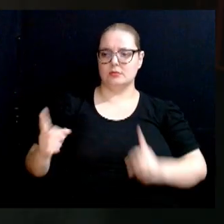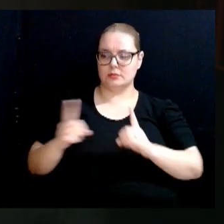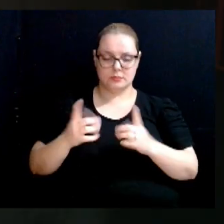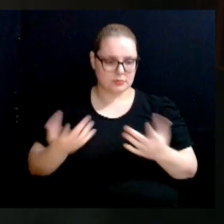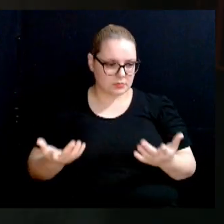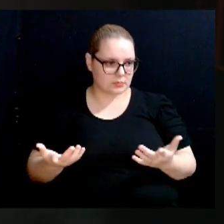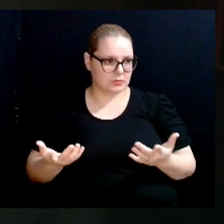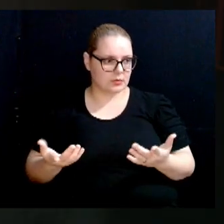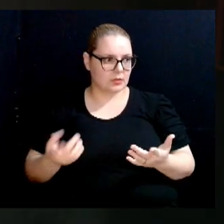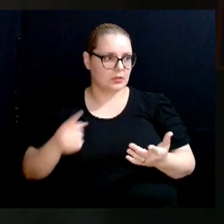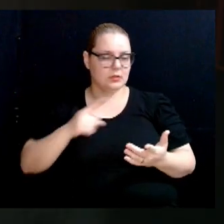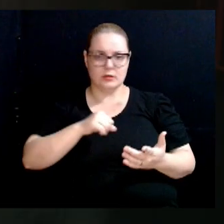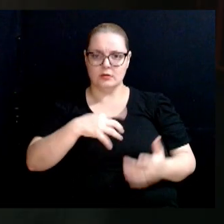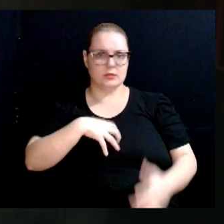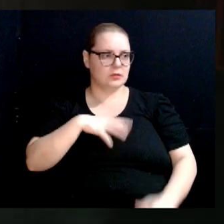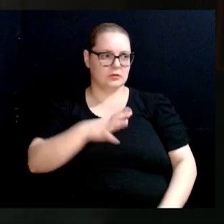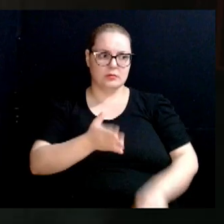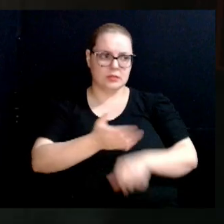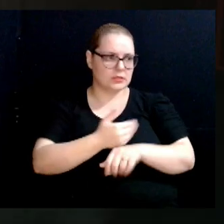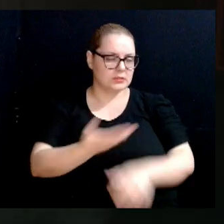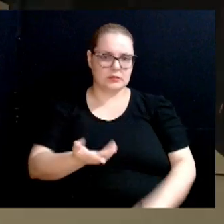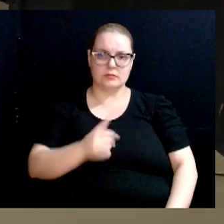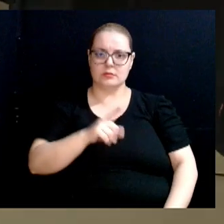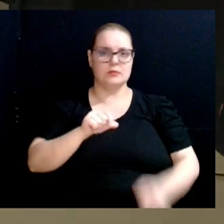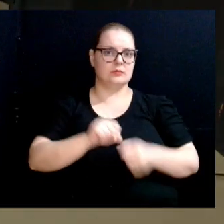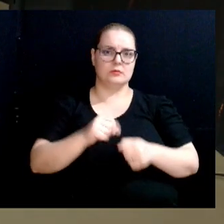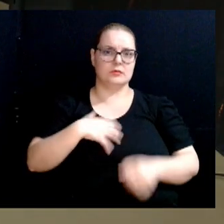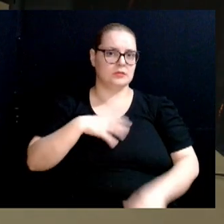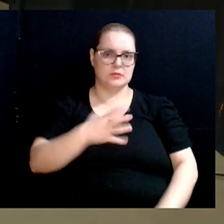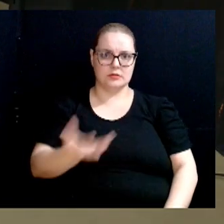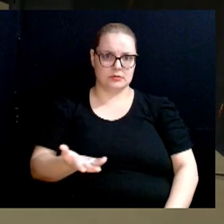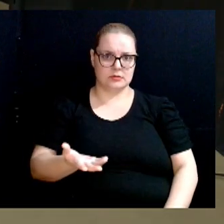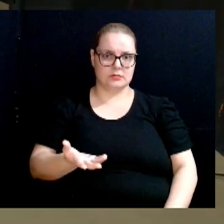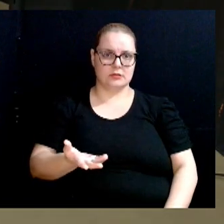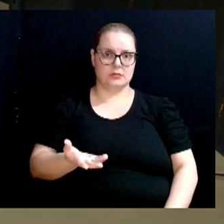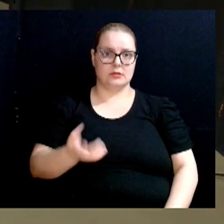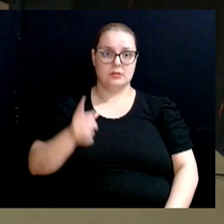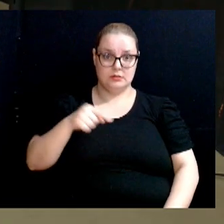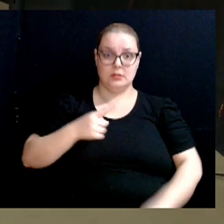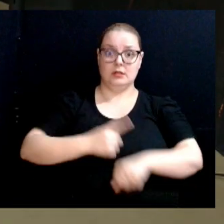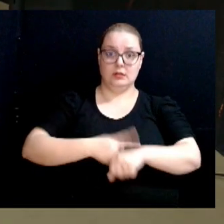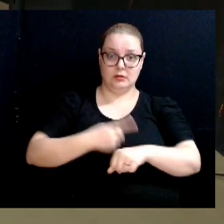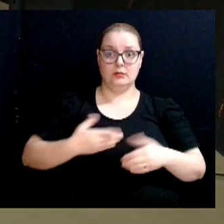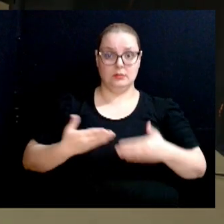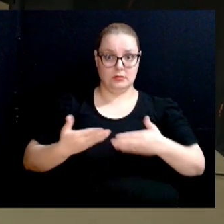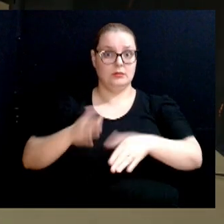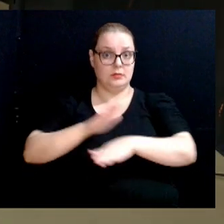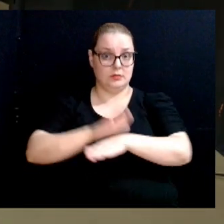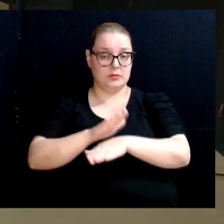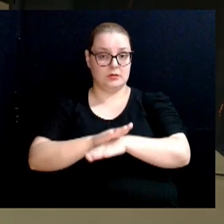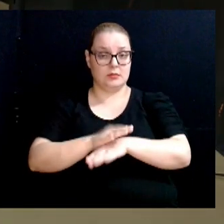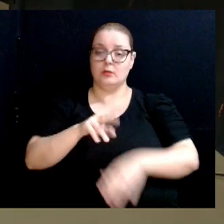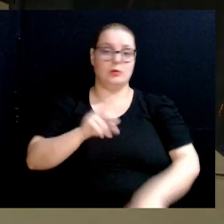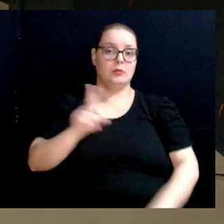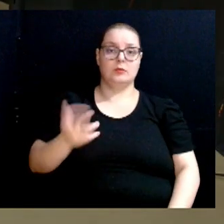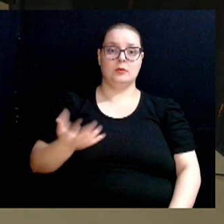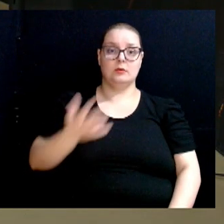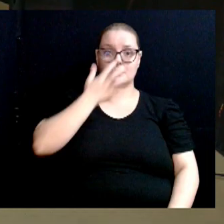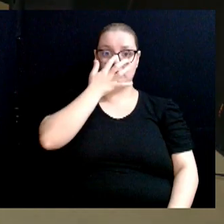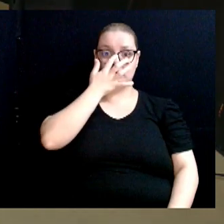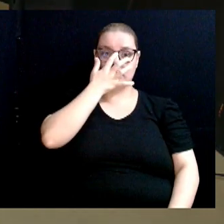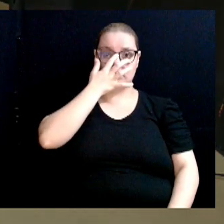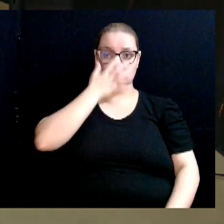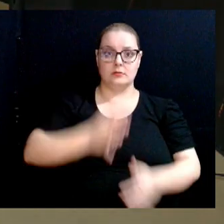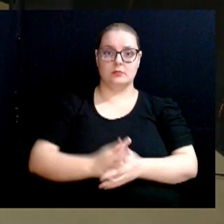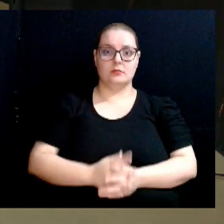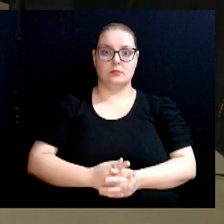era assim, você não fazia assim. E aí é hora de oferecer ajuda ou não? O outro dizer, você